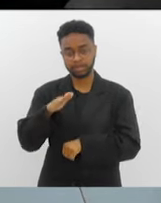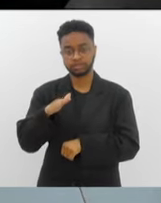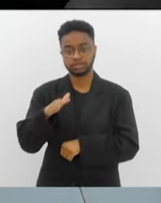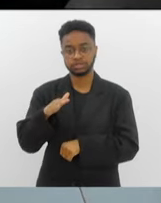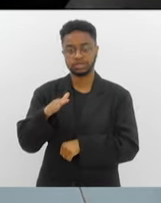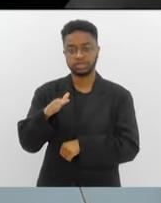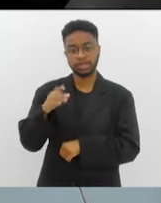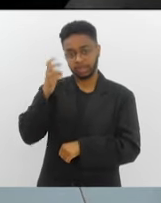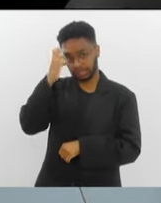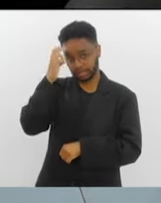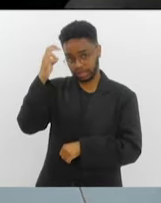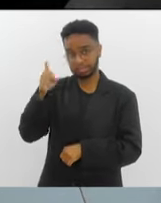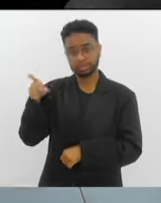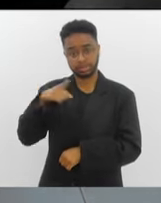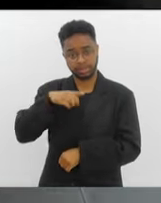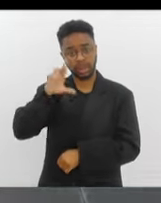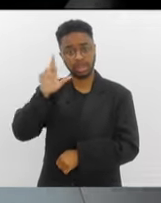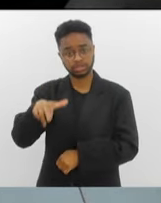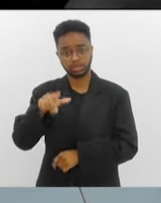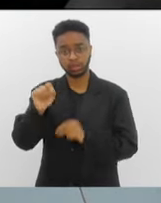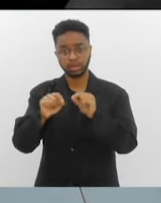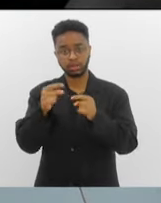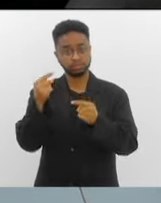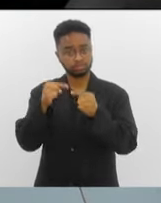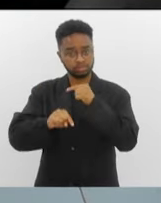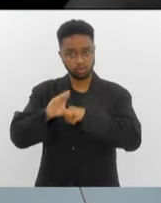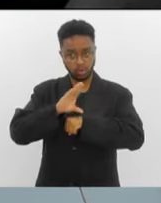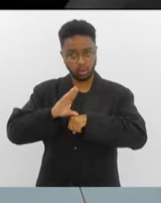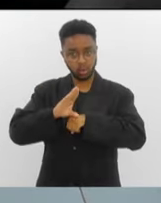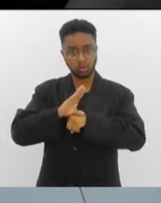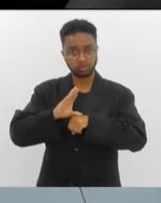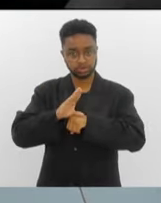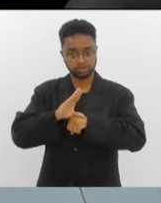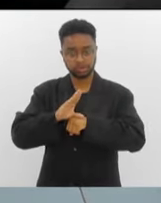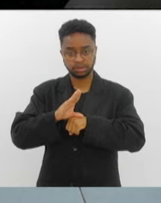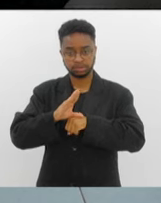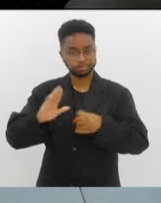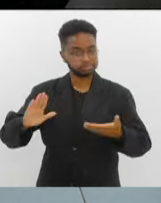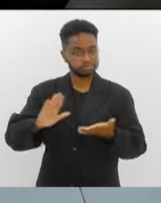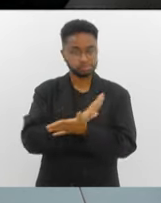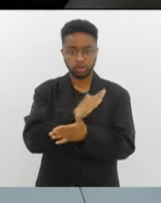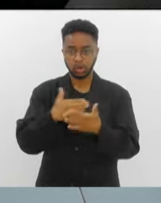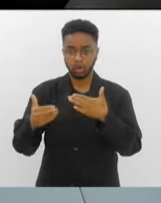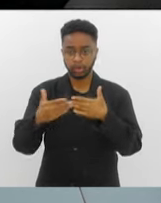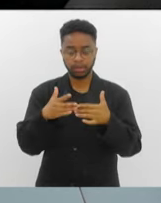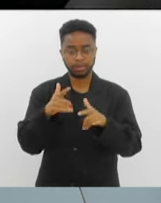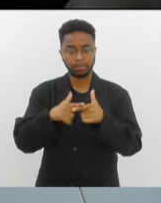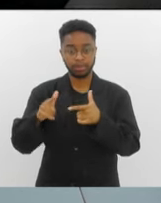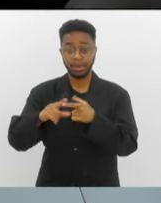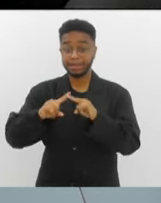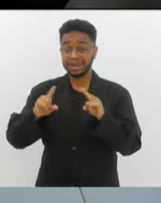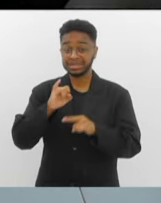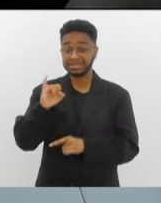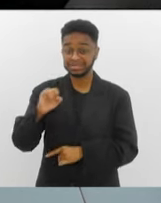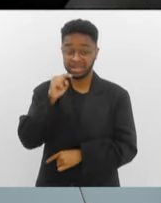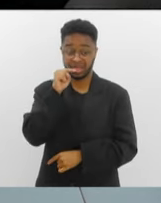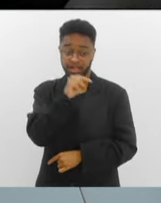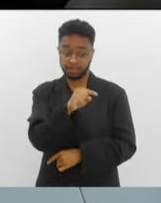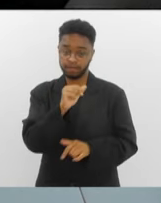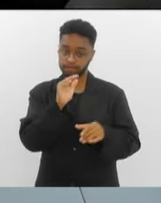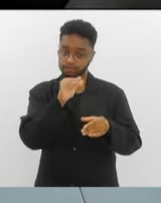Tem ele razão quando diz que a inconstitucionalidade mata qualquer questão. Mas quando ele vota